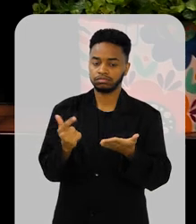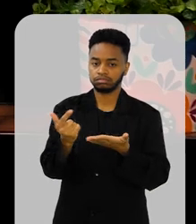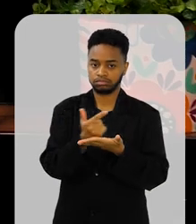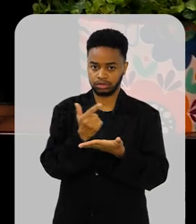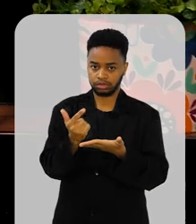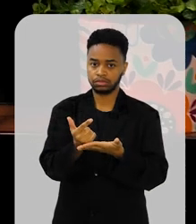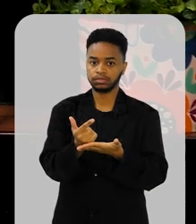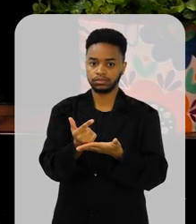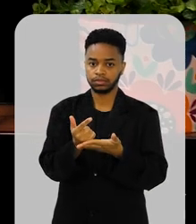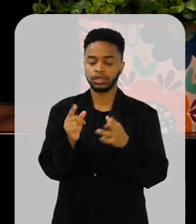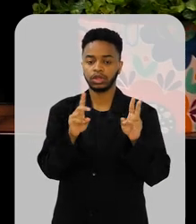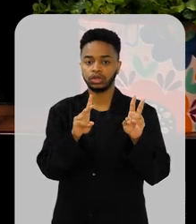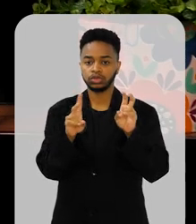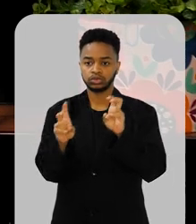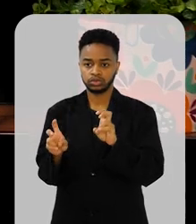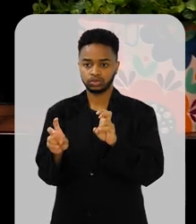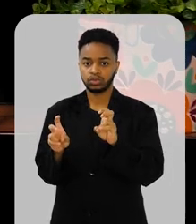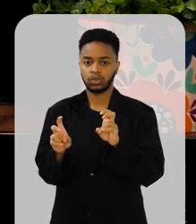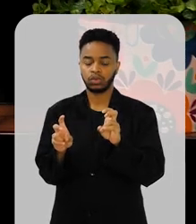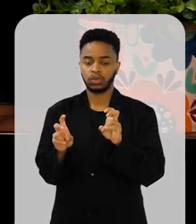livro sobre